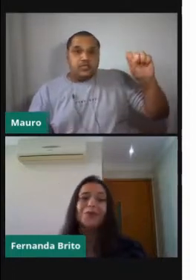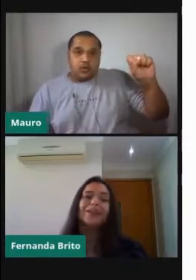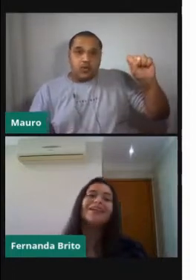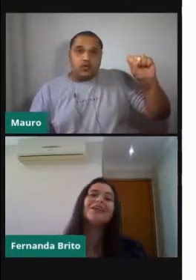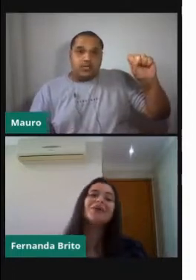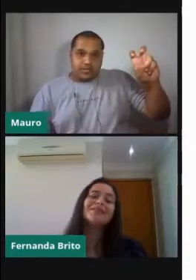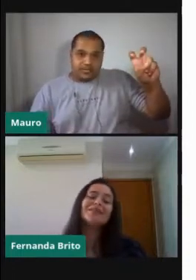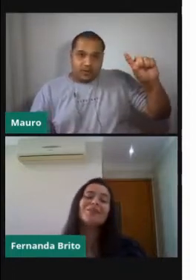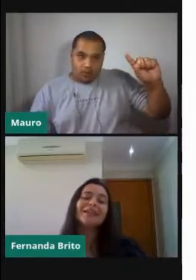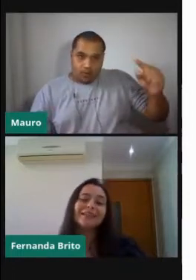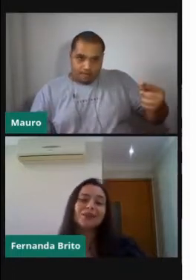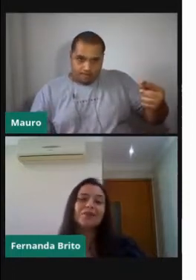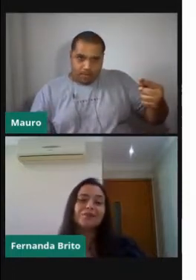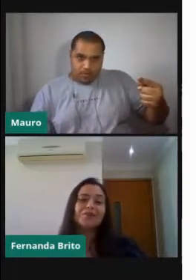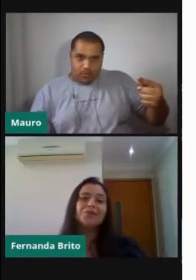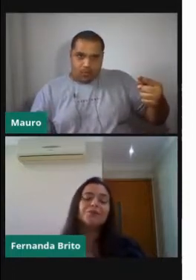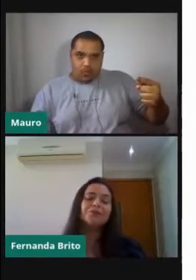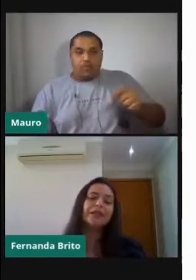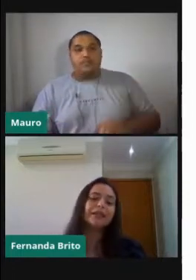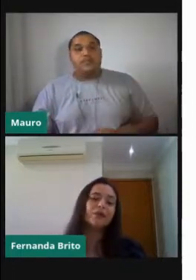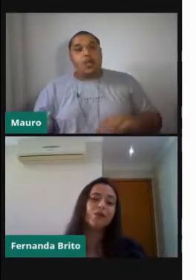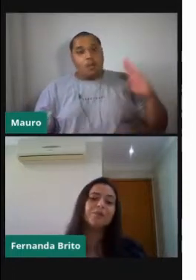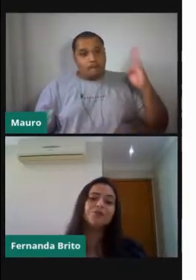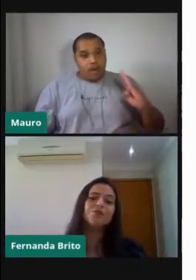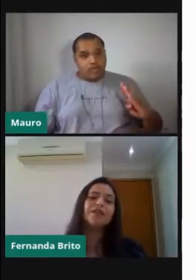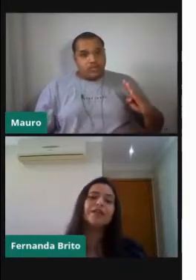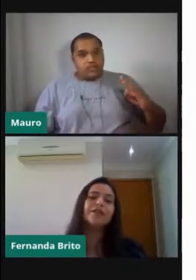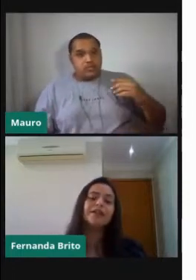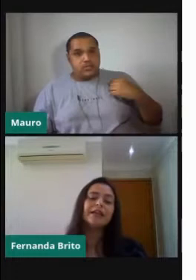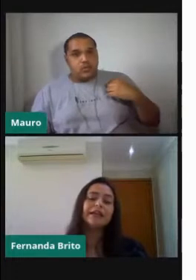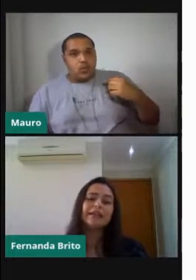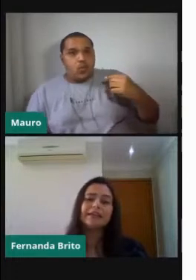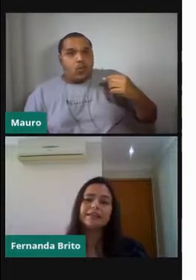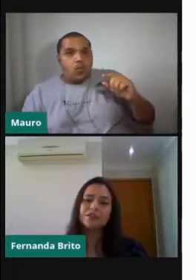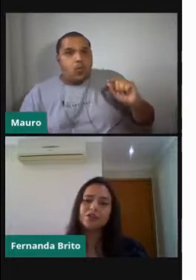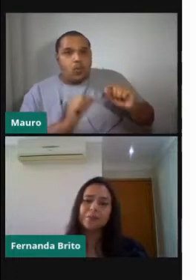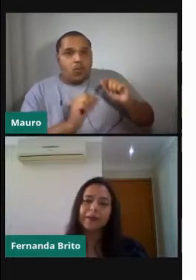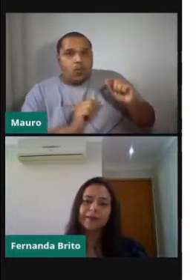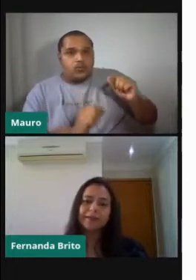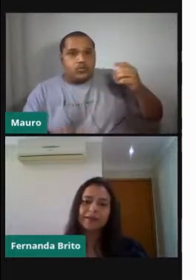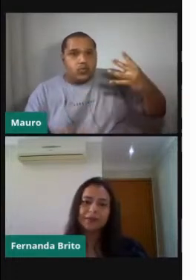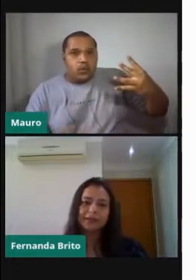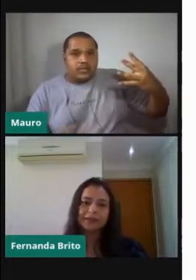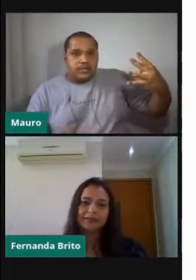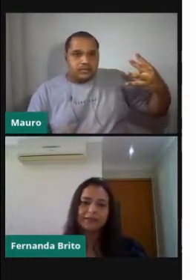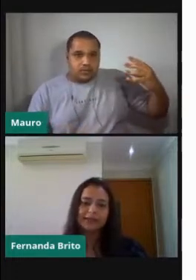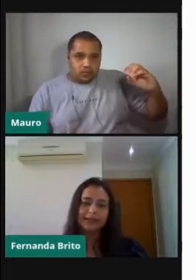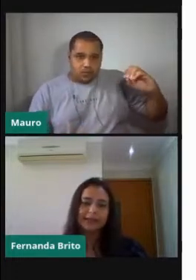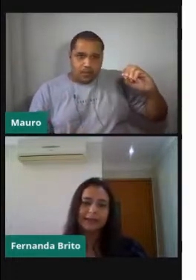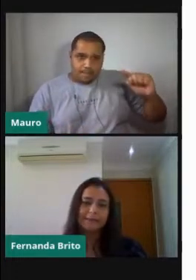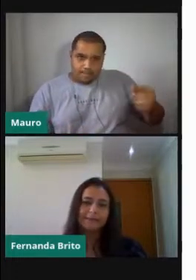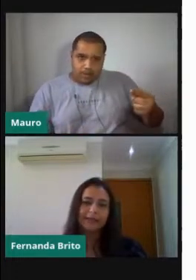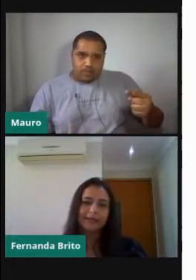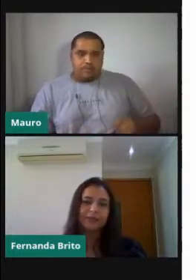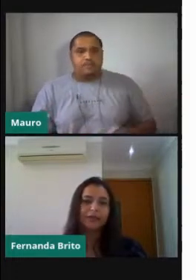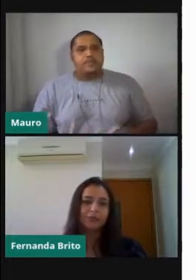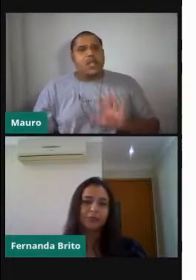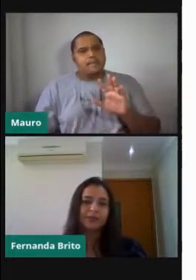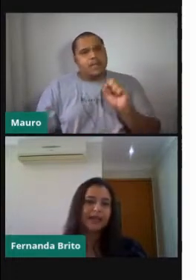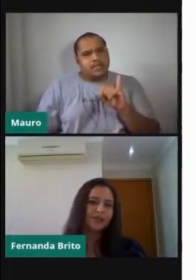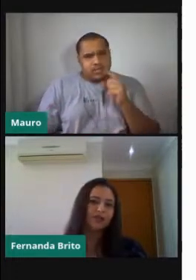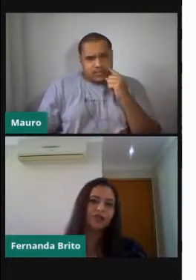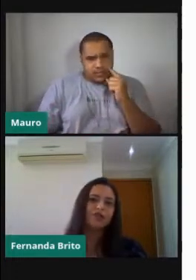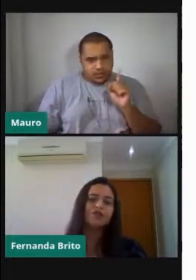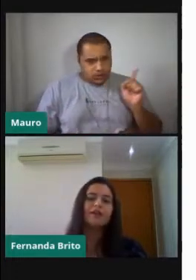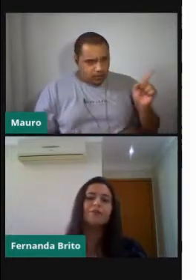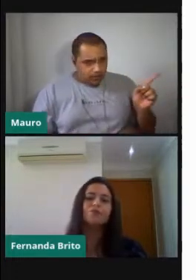585 mil e 449 mil óbitos, né? E se a gente pega, então, aqui, é um dado